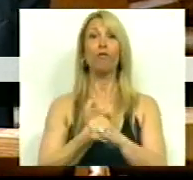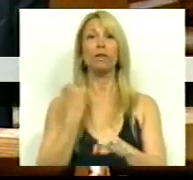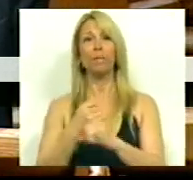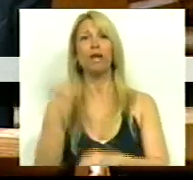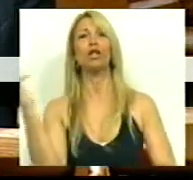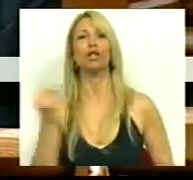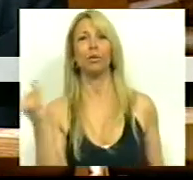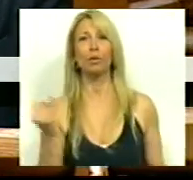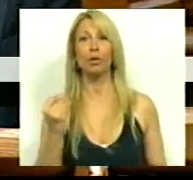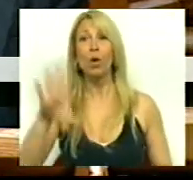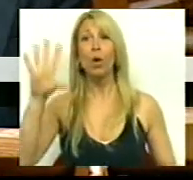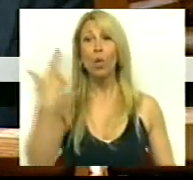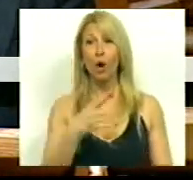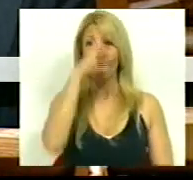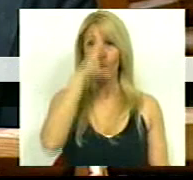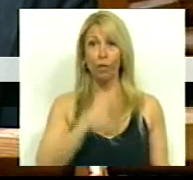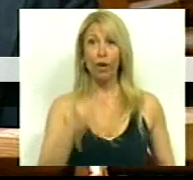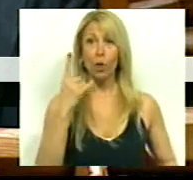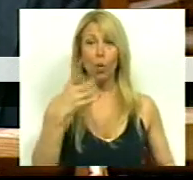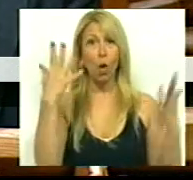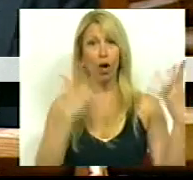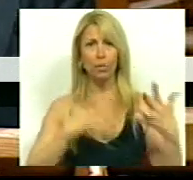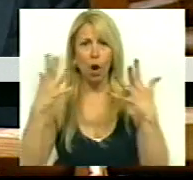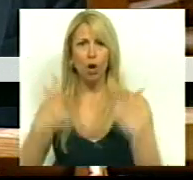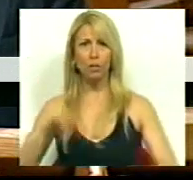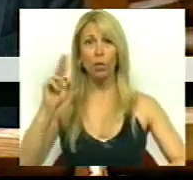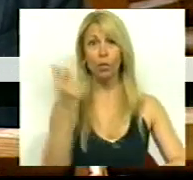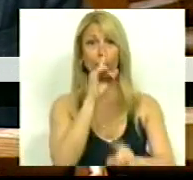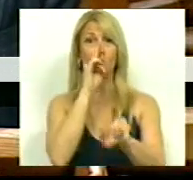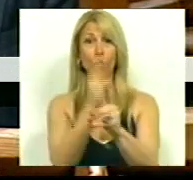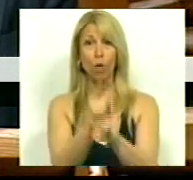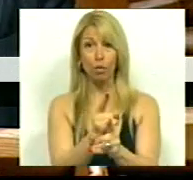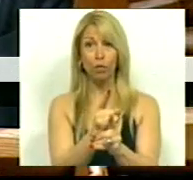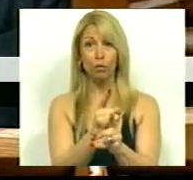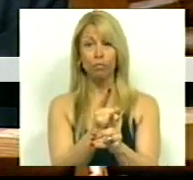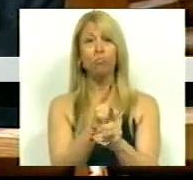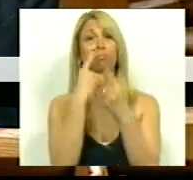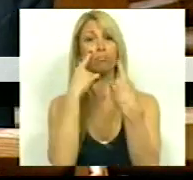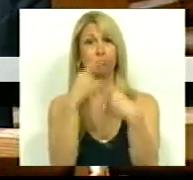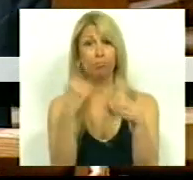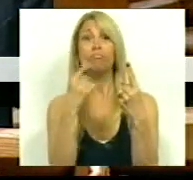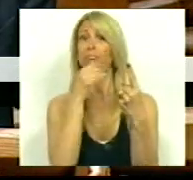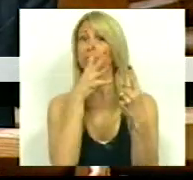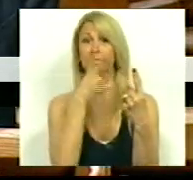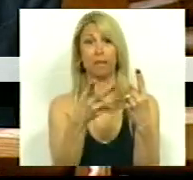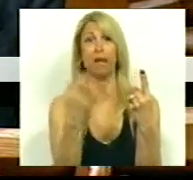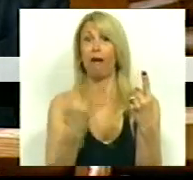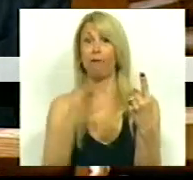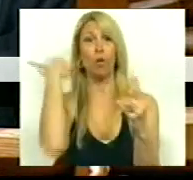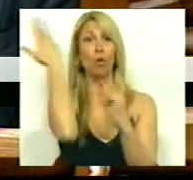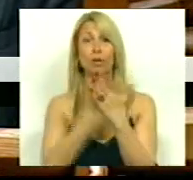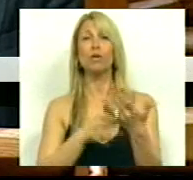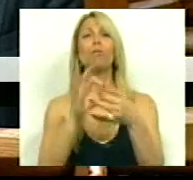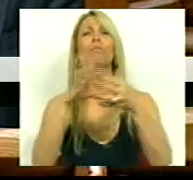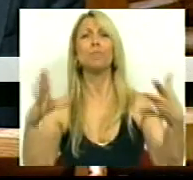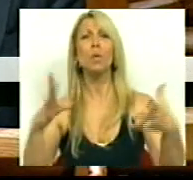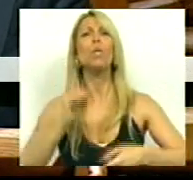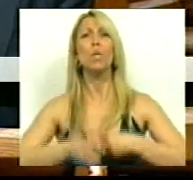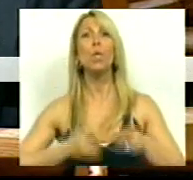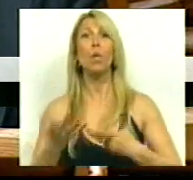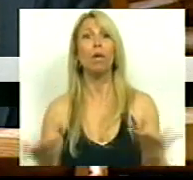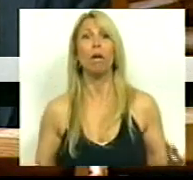instituições? Quando um governo tem dois orçamentos consecutivos declarados inconstitucionais, o que é isso